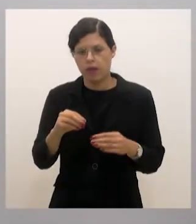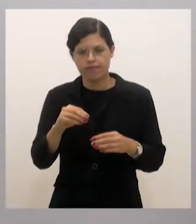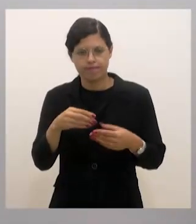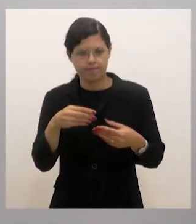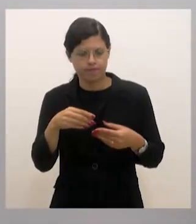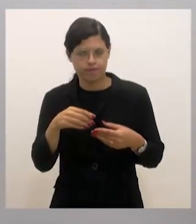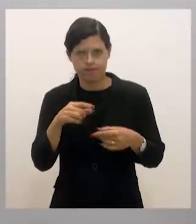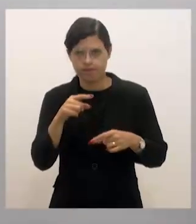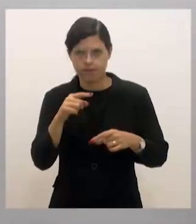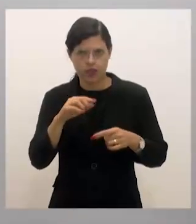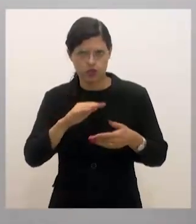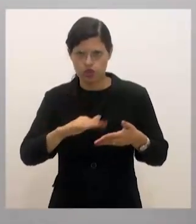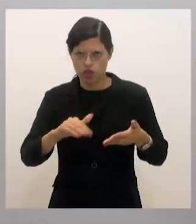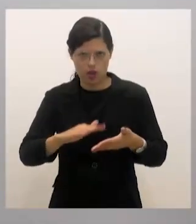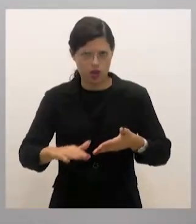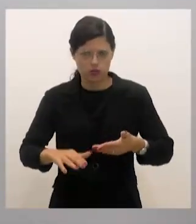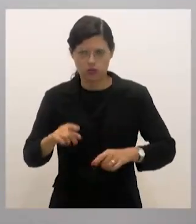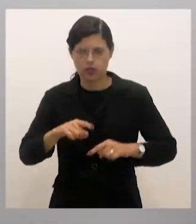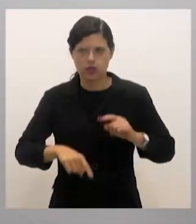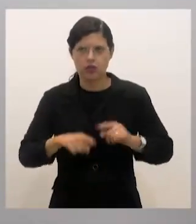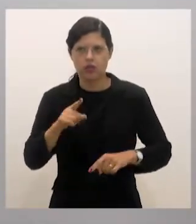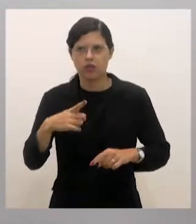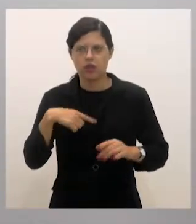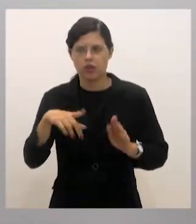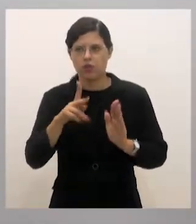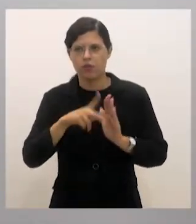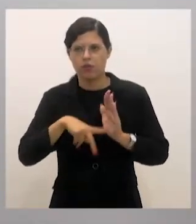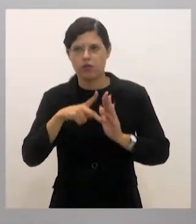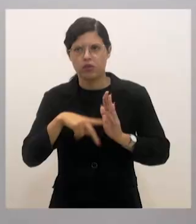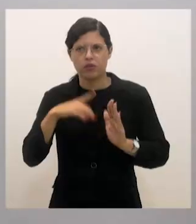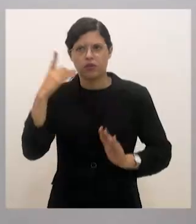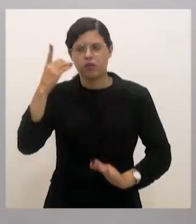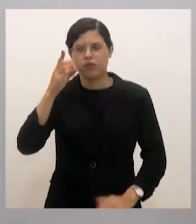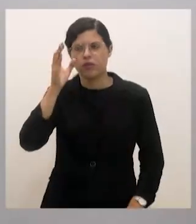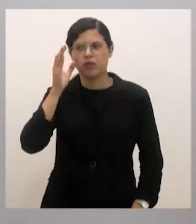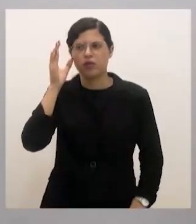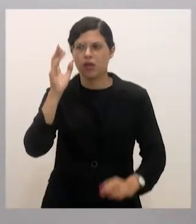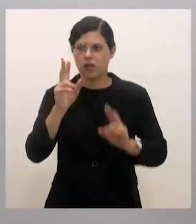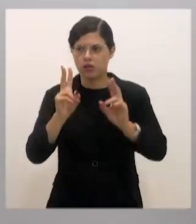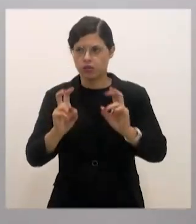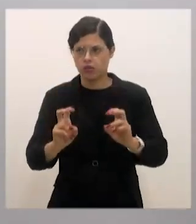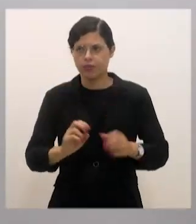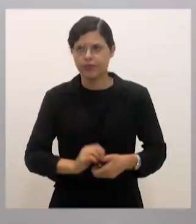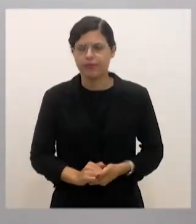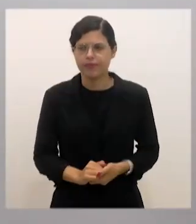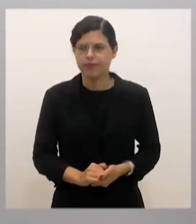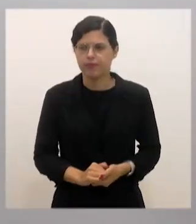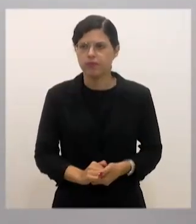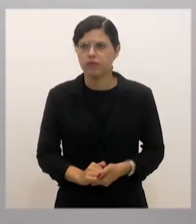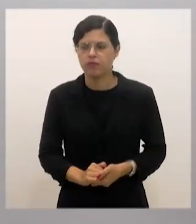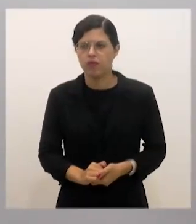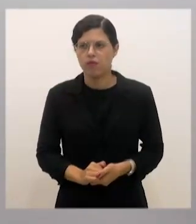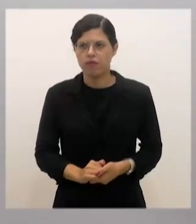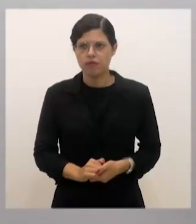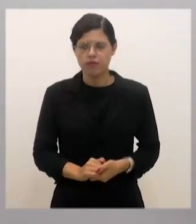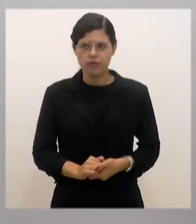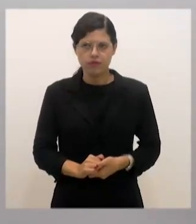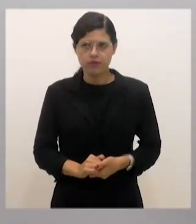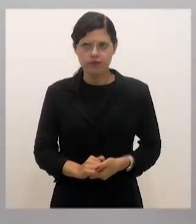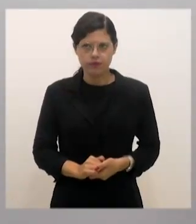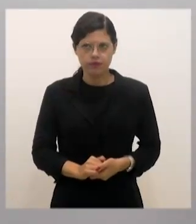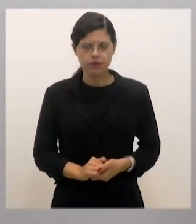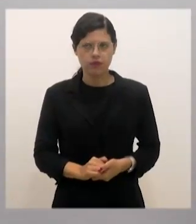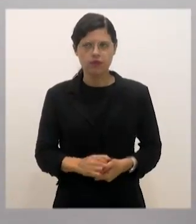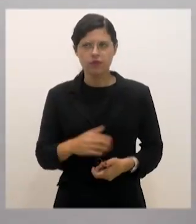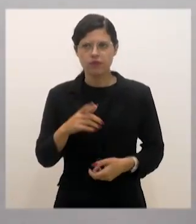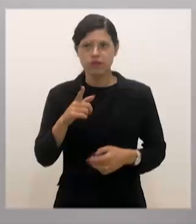um projeto de lei da deputada Célia sobre isso, porque essa é a crise que a própria